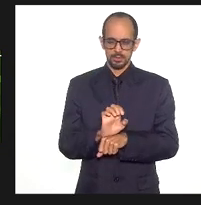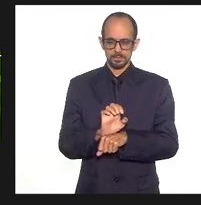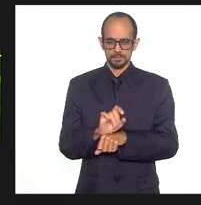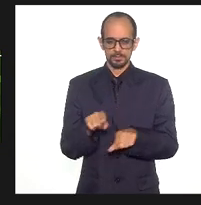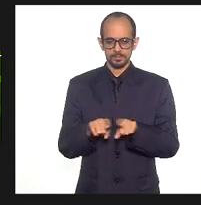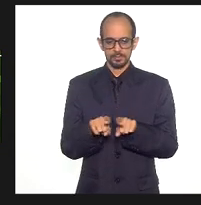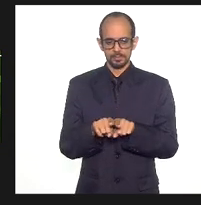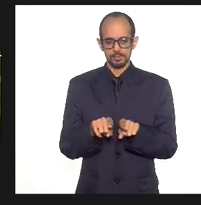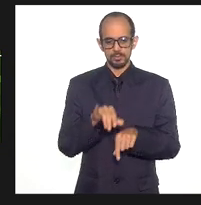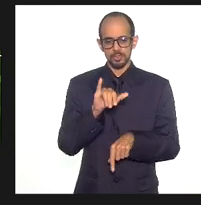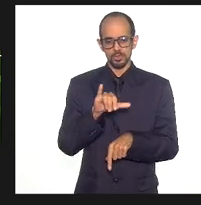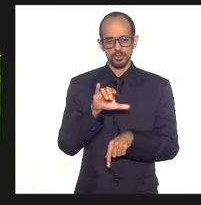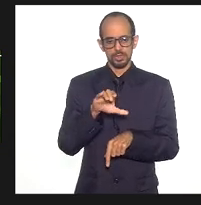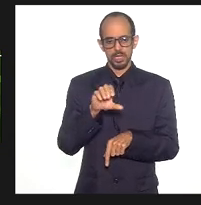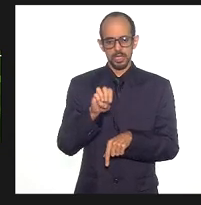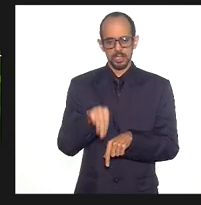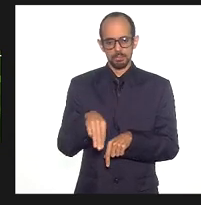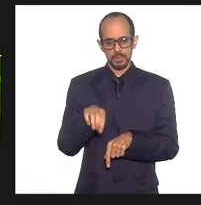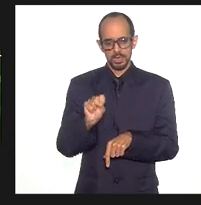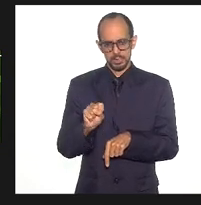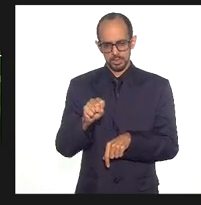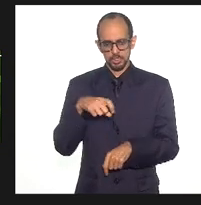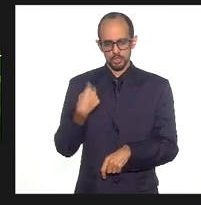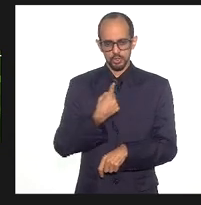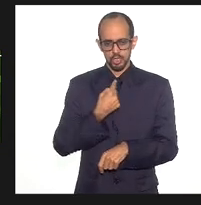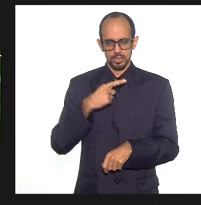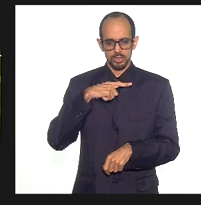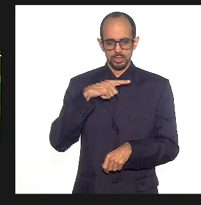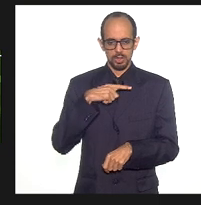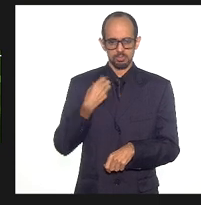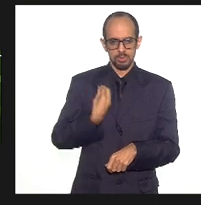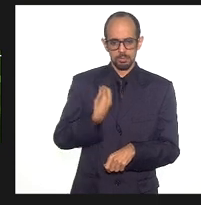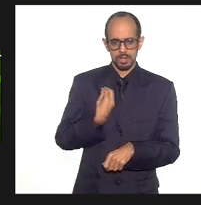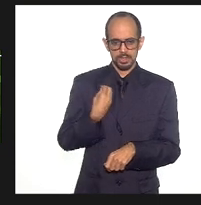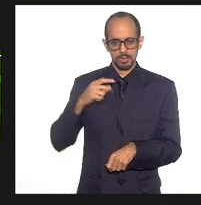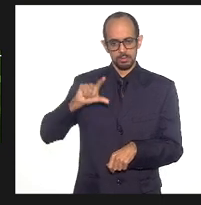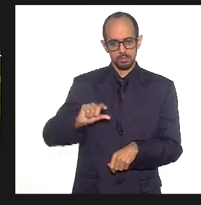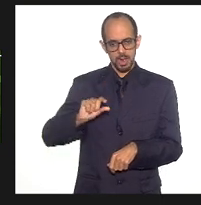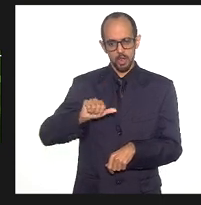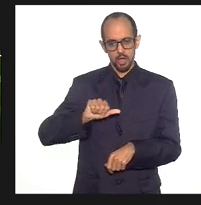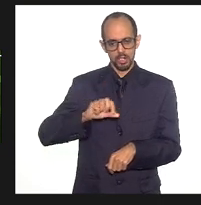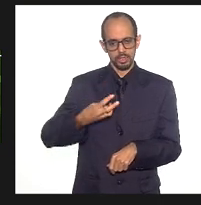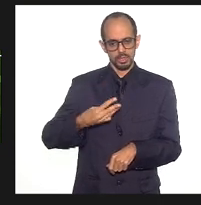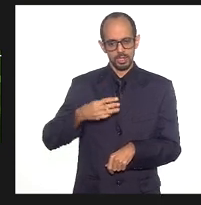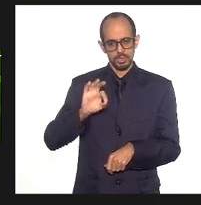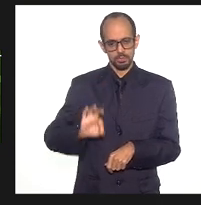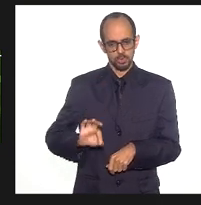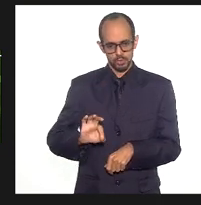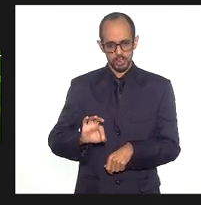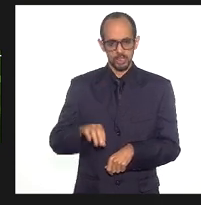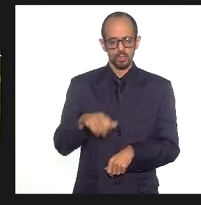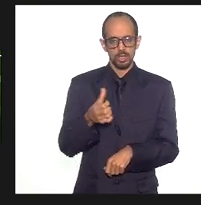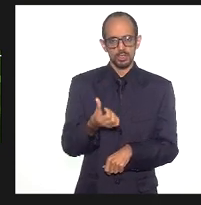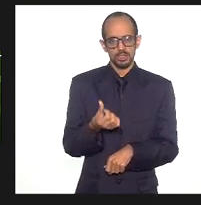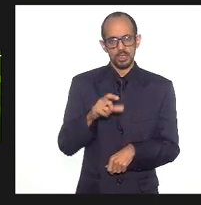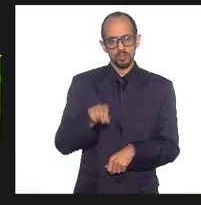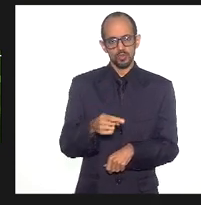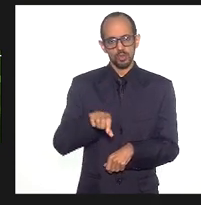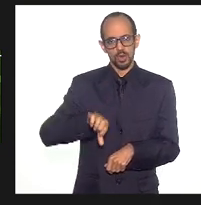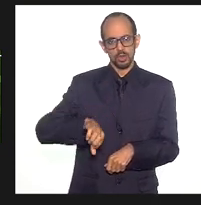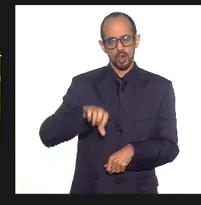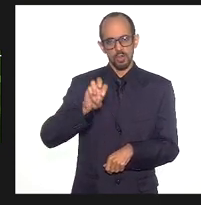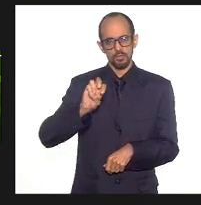ao ICMS, nós temos uma participação menor de 6,9 bilhões arrecadados em